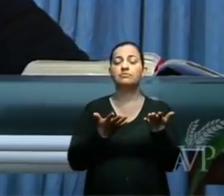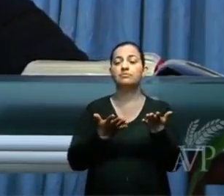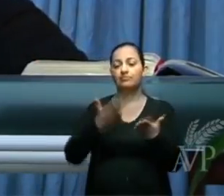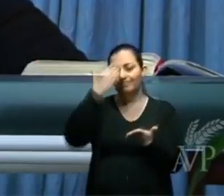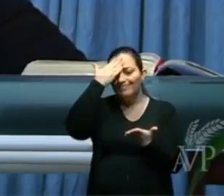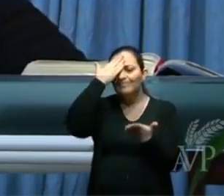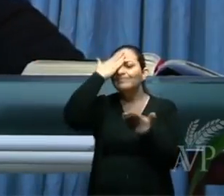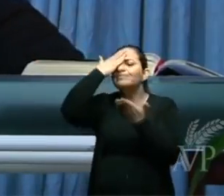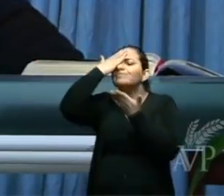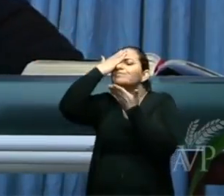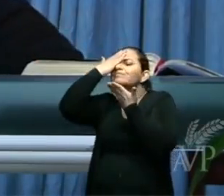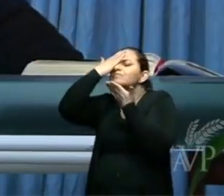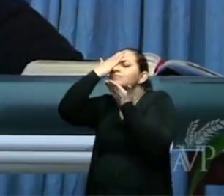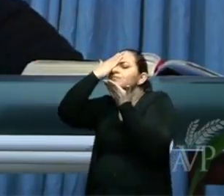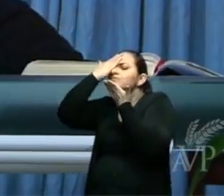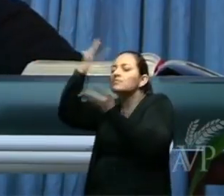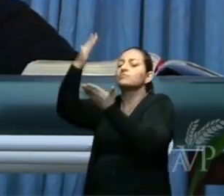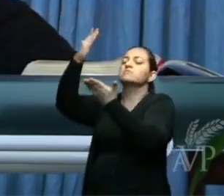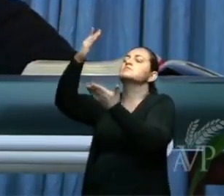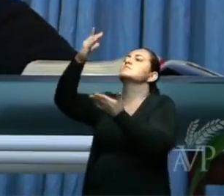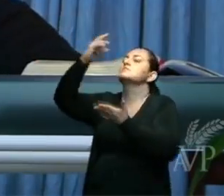obrigado senhor